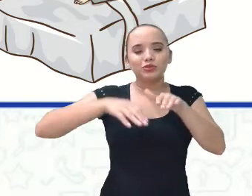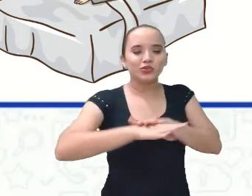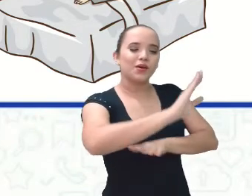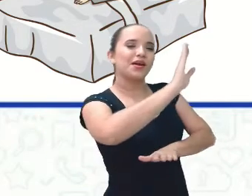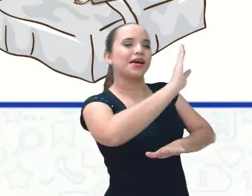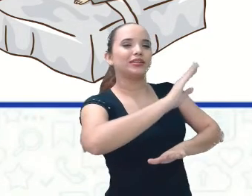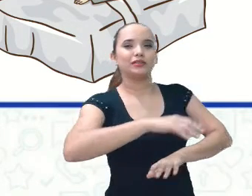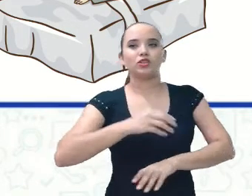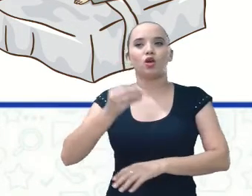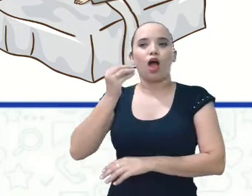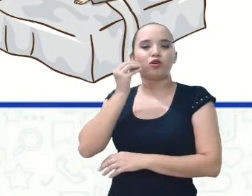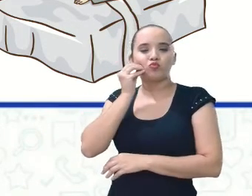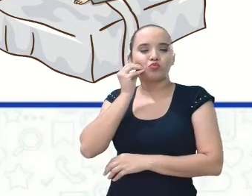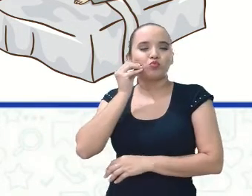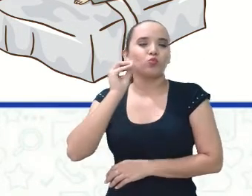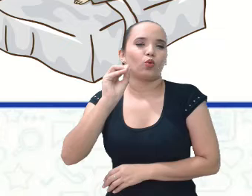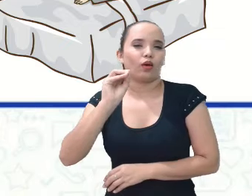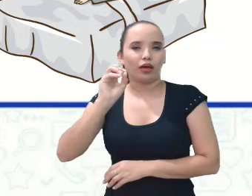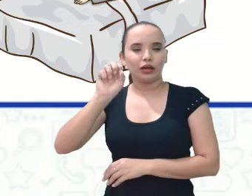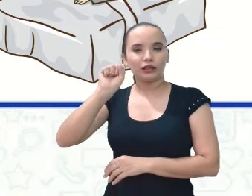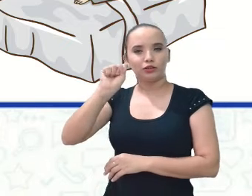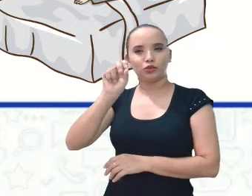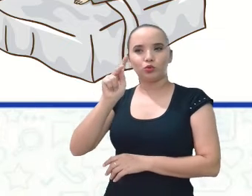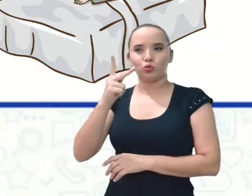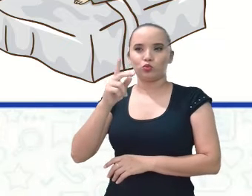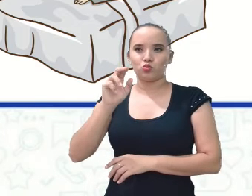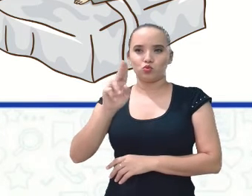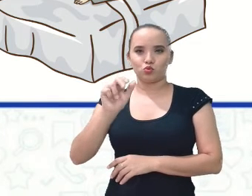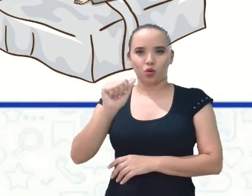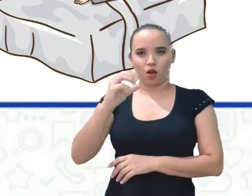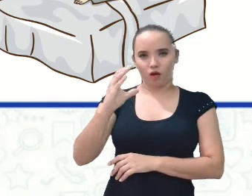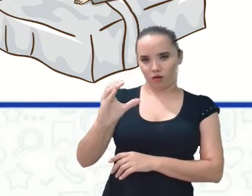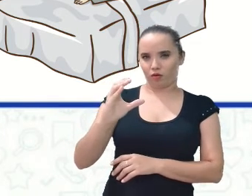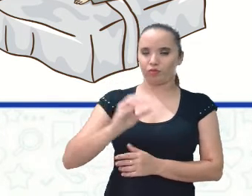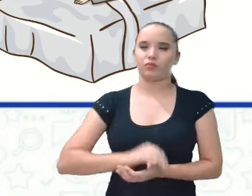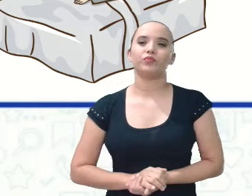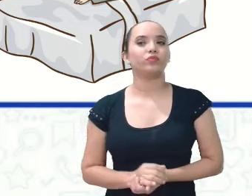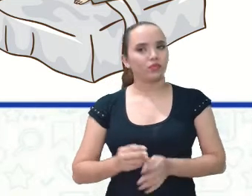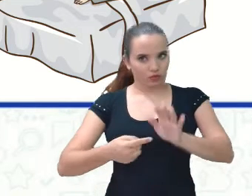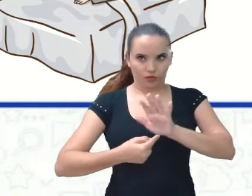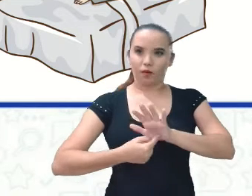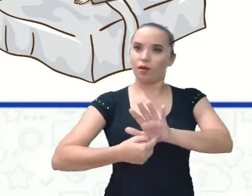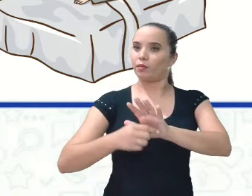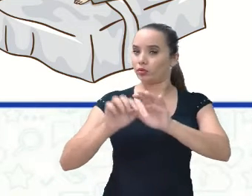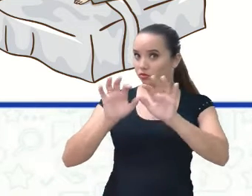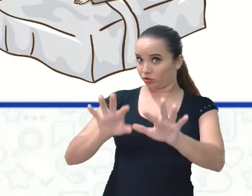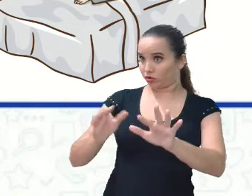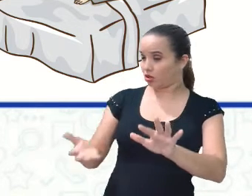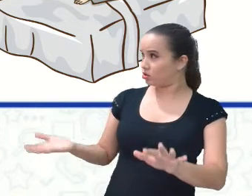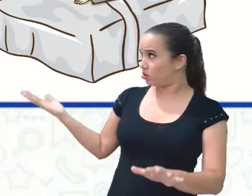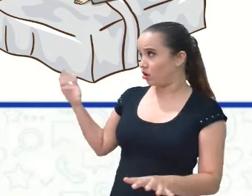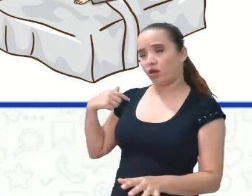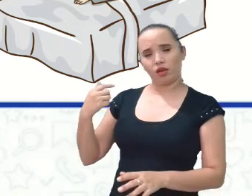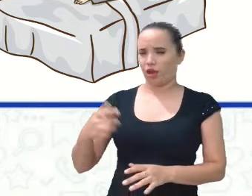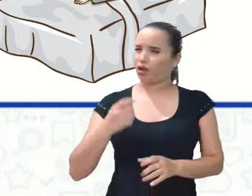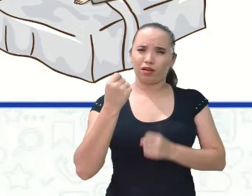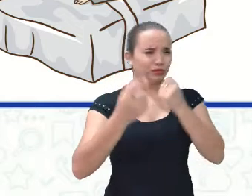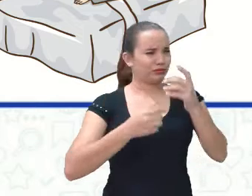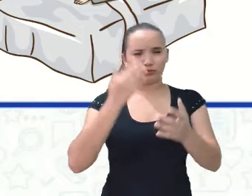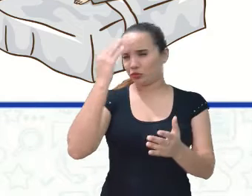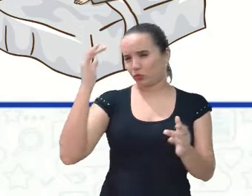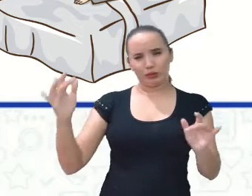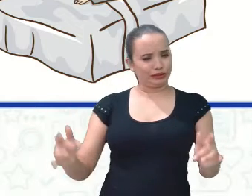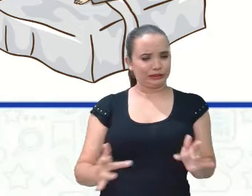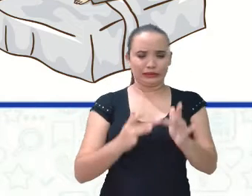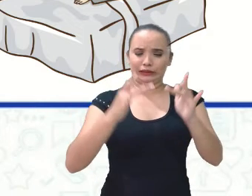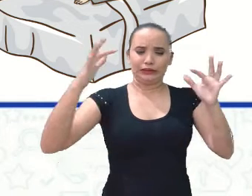escorrego. Chuac. O beijo geralmente é representado nos quadrinhos assim. Eu não acho que corresponde, na verdade,